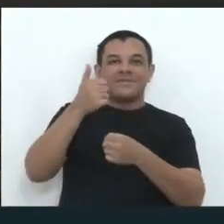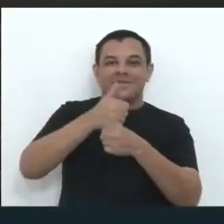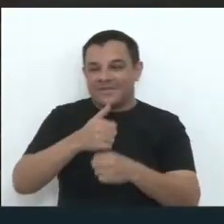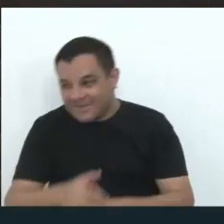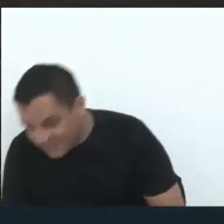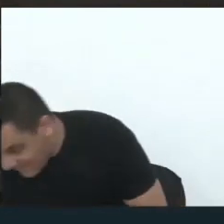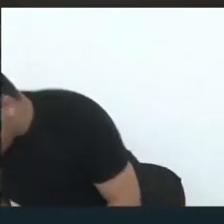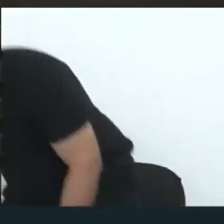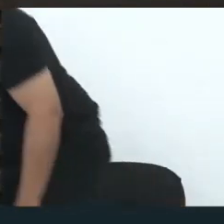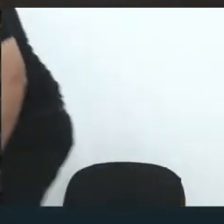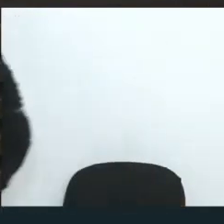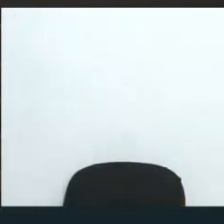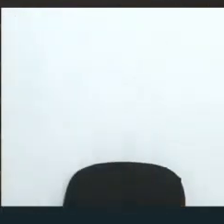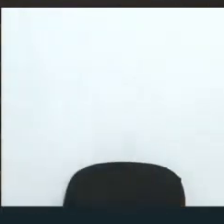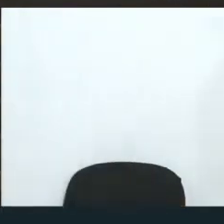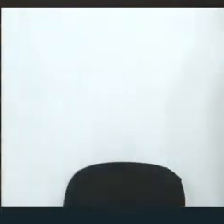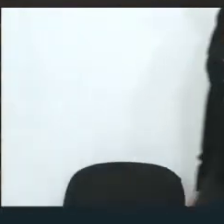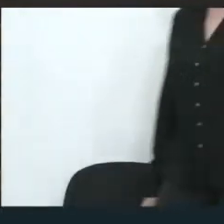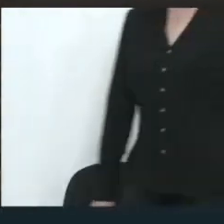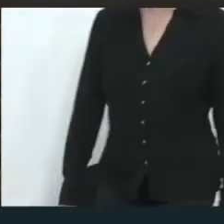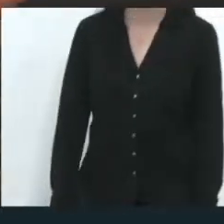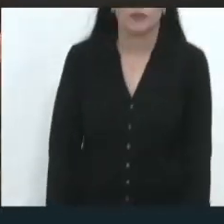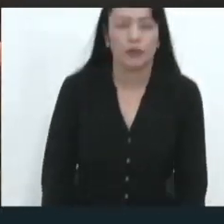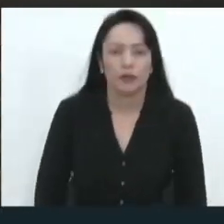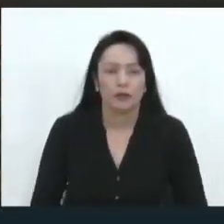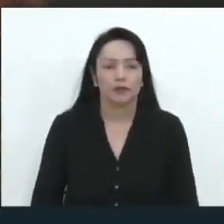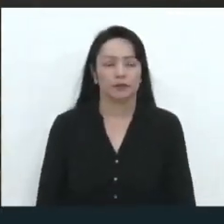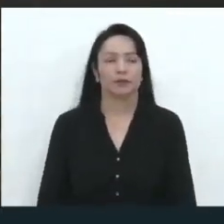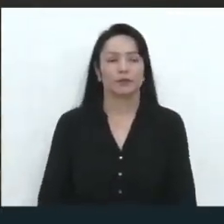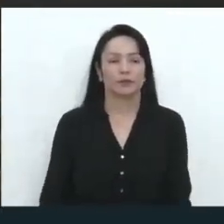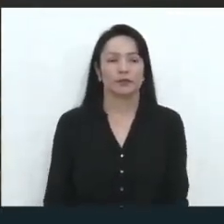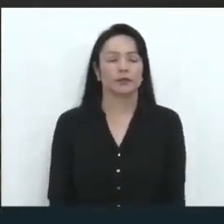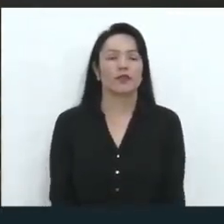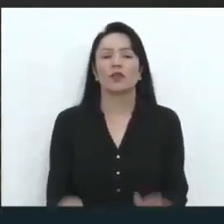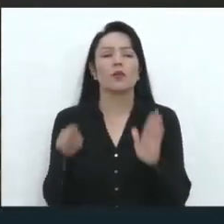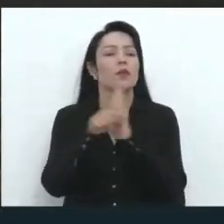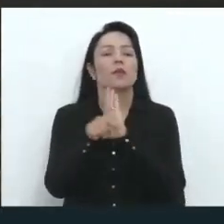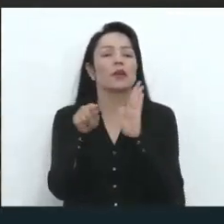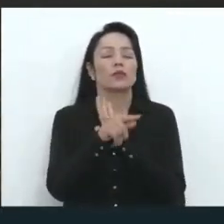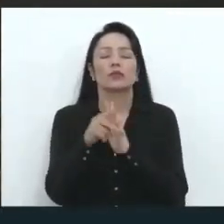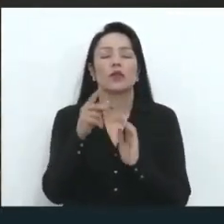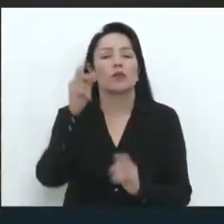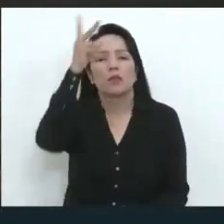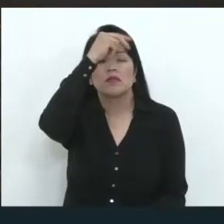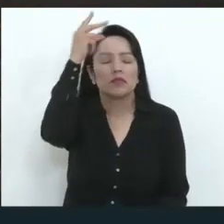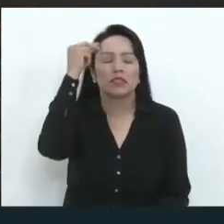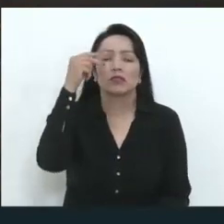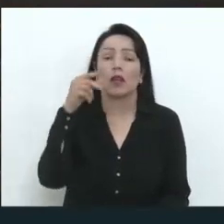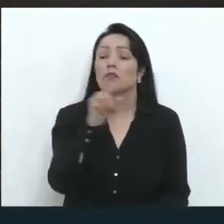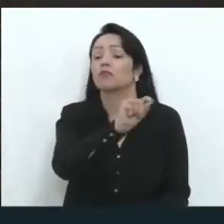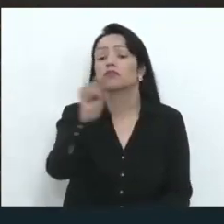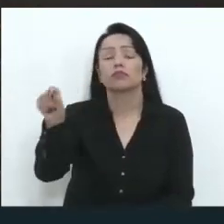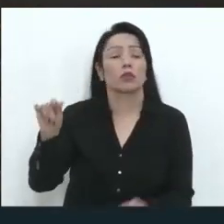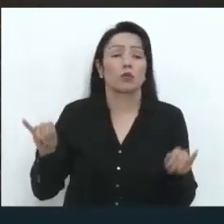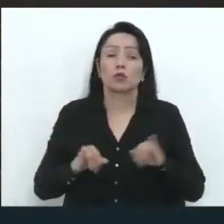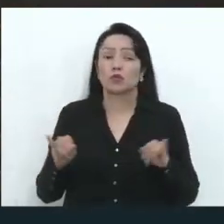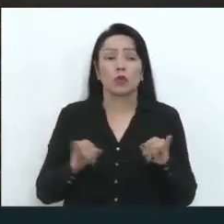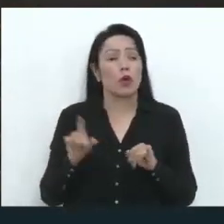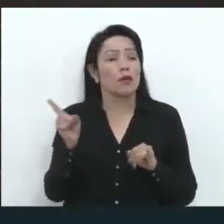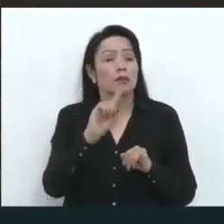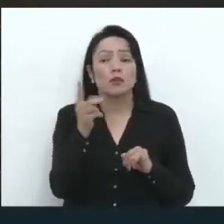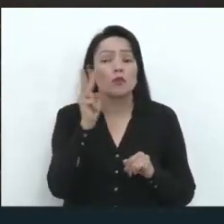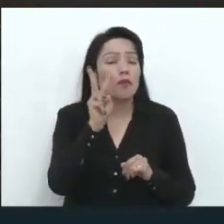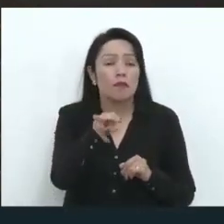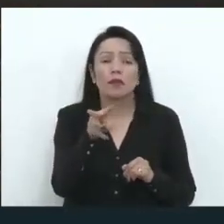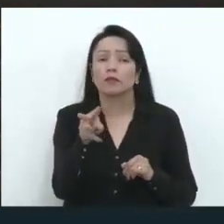do prefeito, porque a boa parte dos vereadores aqui não sofre na carne com esse problema. Não vê, não